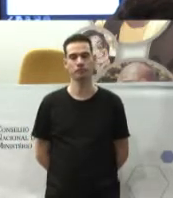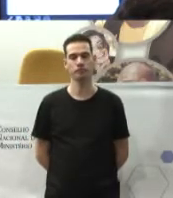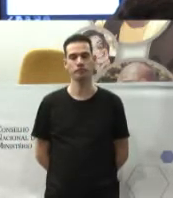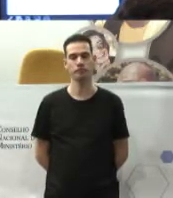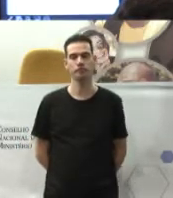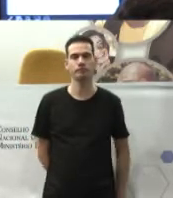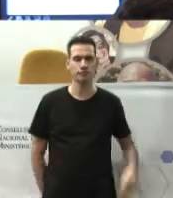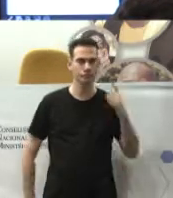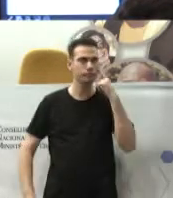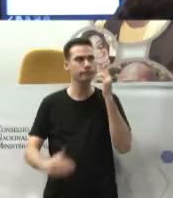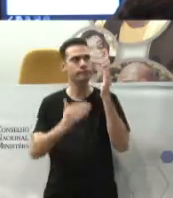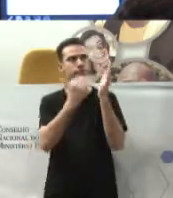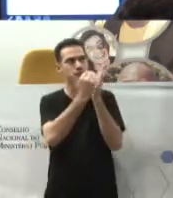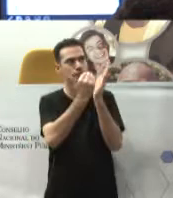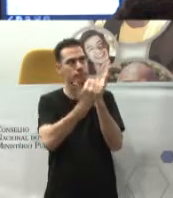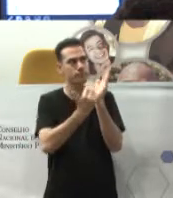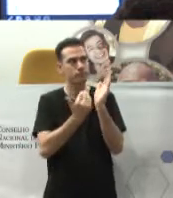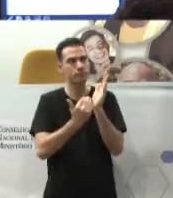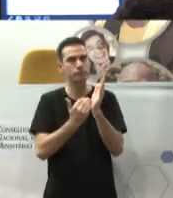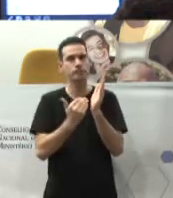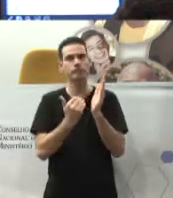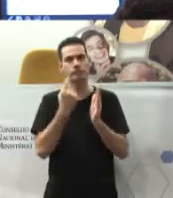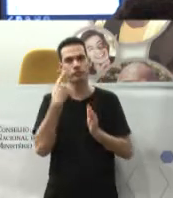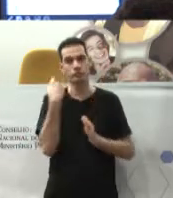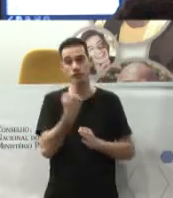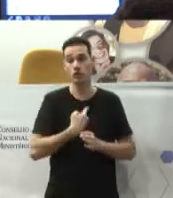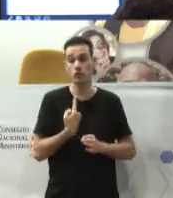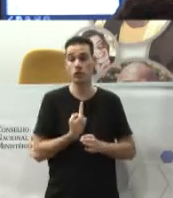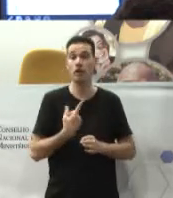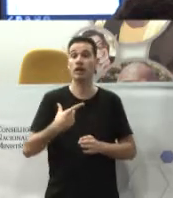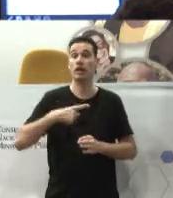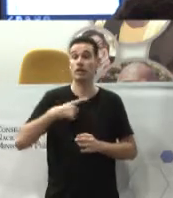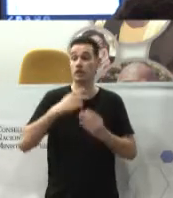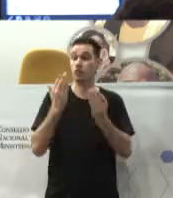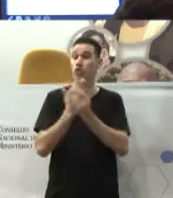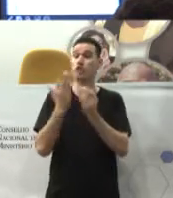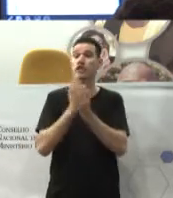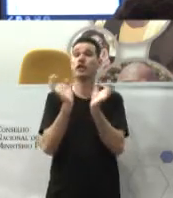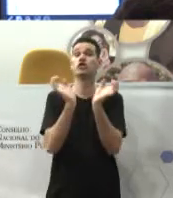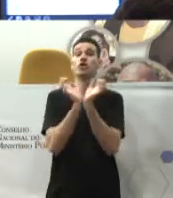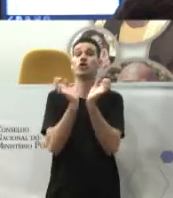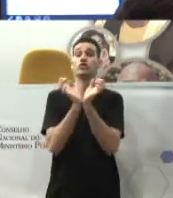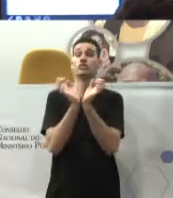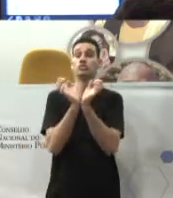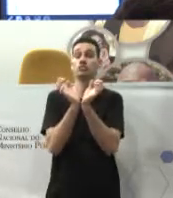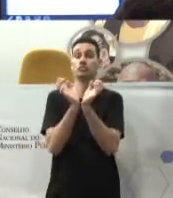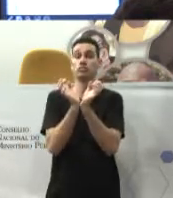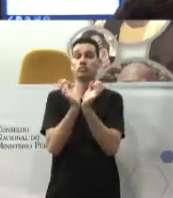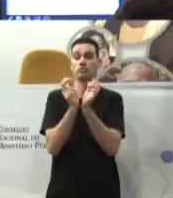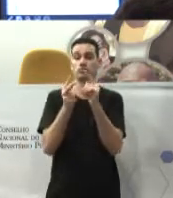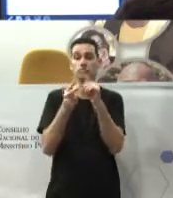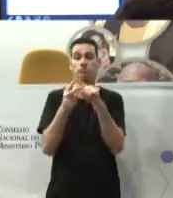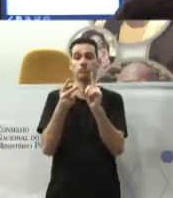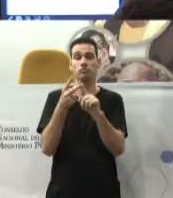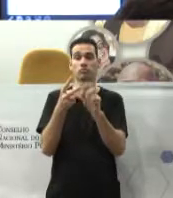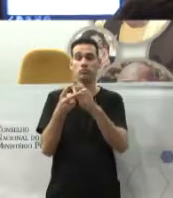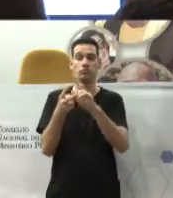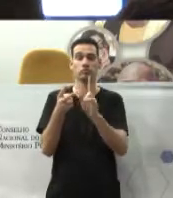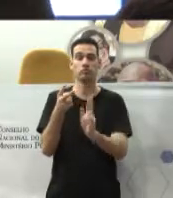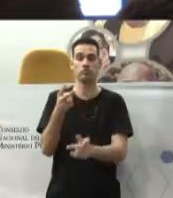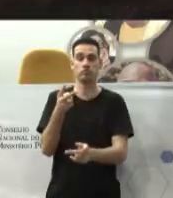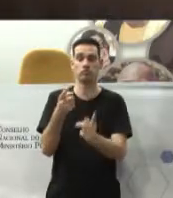Essas conclusões, elas decorrem do fato de que nós hoje temos um processo coletivo de 2 espécies